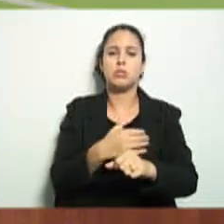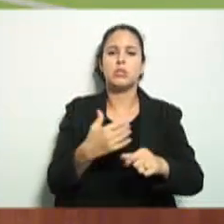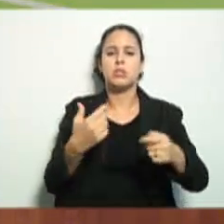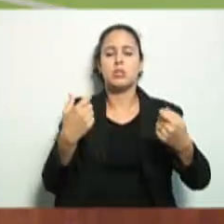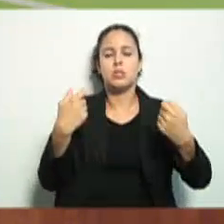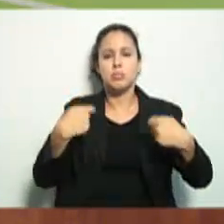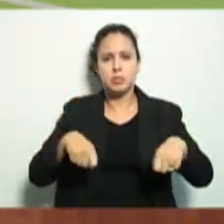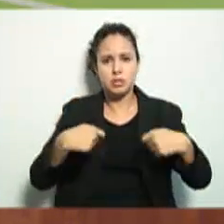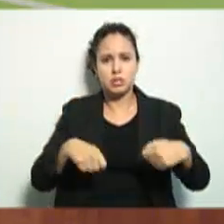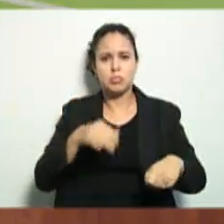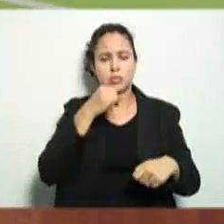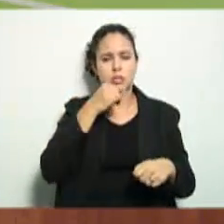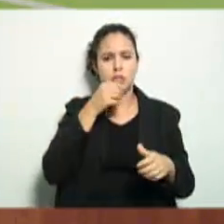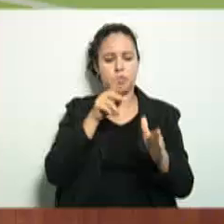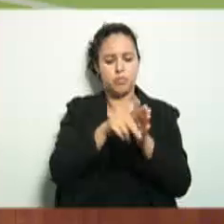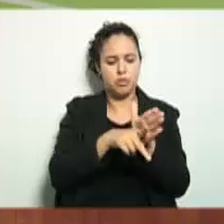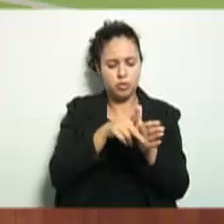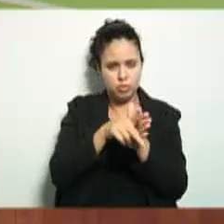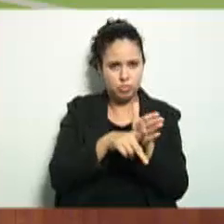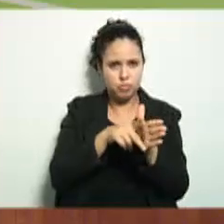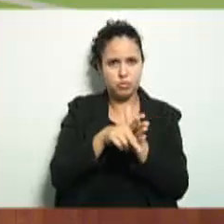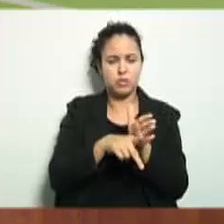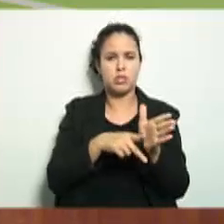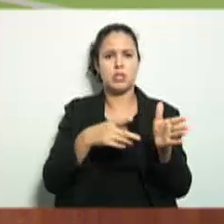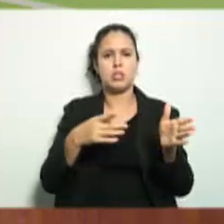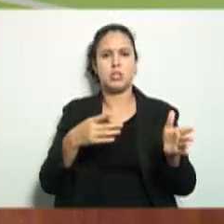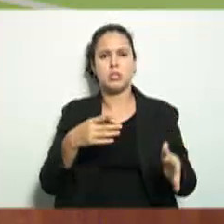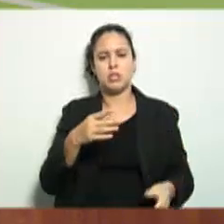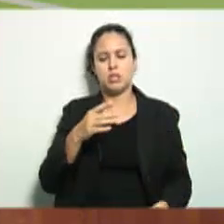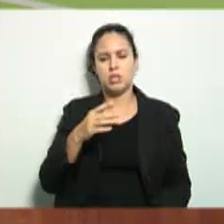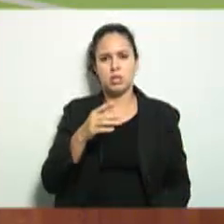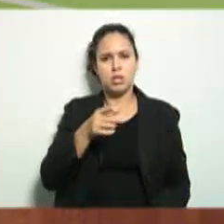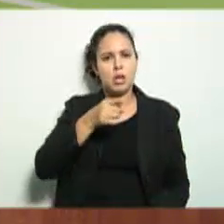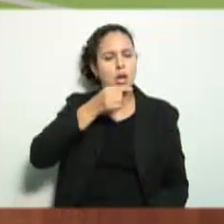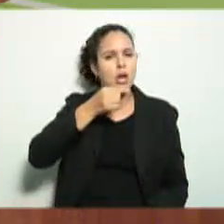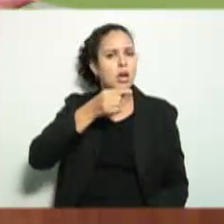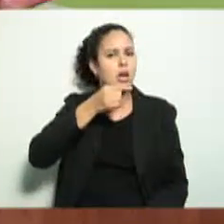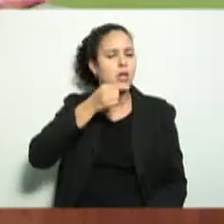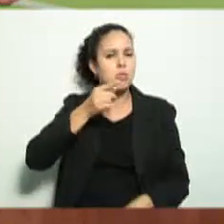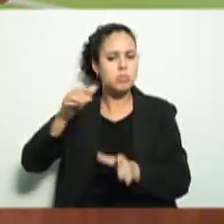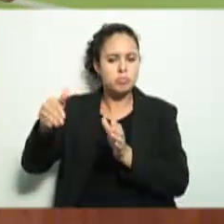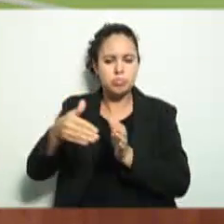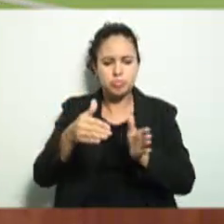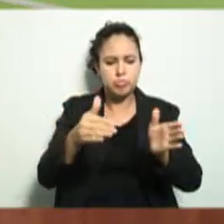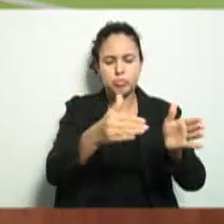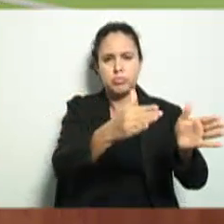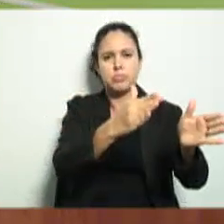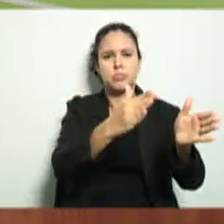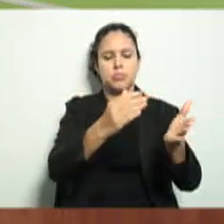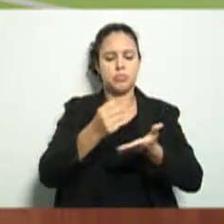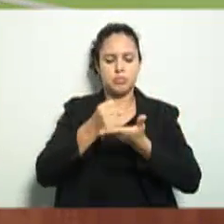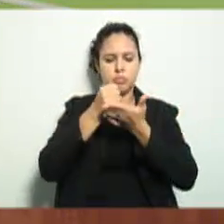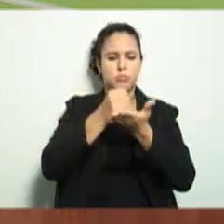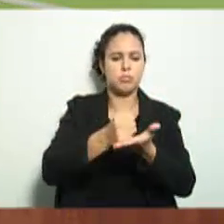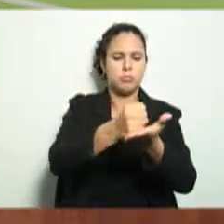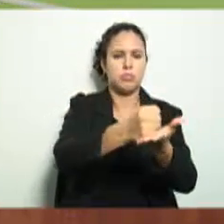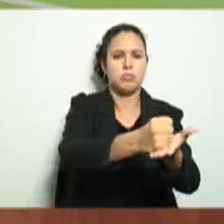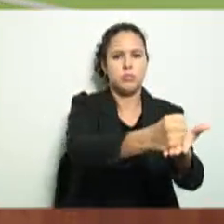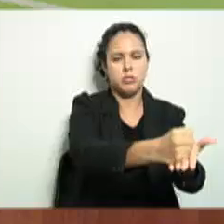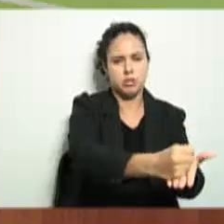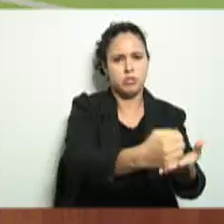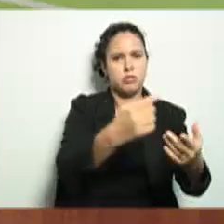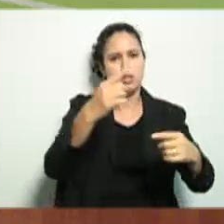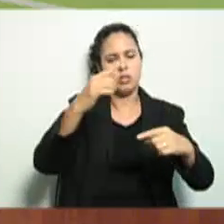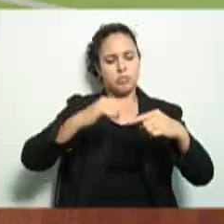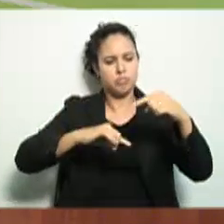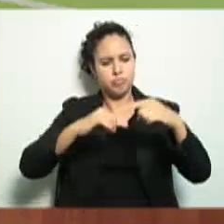uma ferrovia, talvez uma hidrovia. Aqui em Porto Velho a gente tem, né, uma hidrovia, o rio quando está cheio ele é